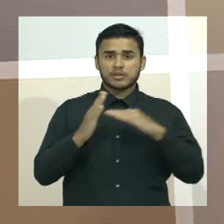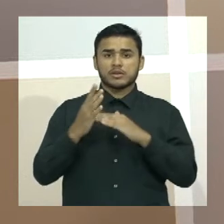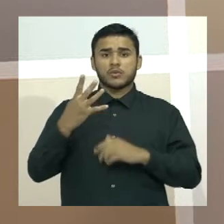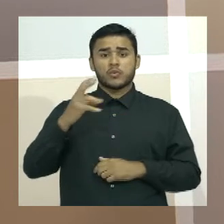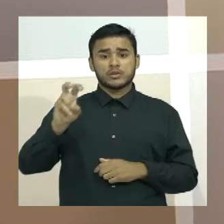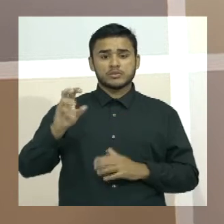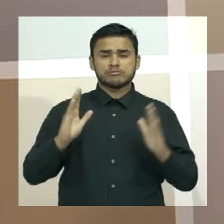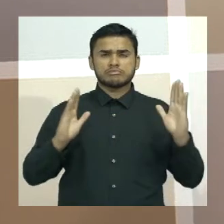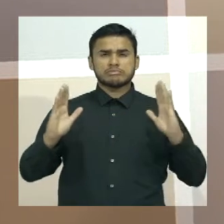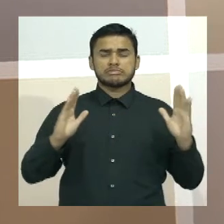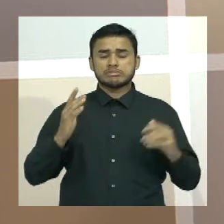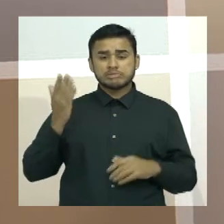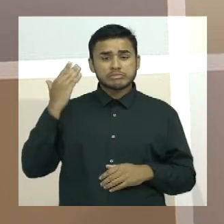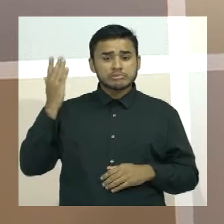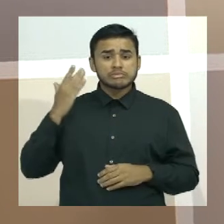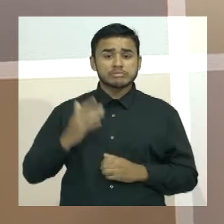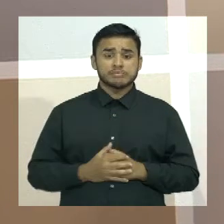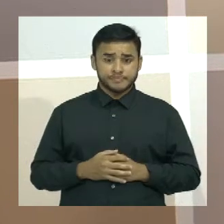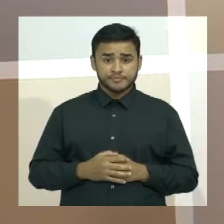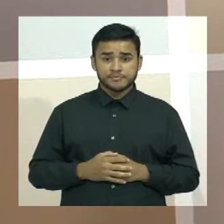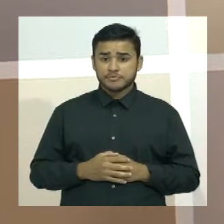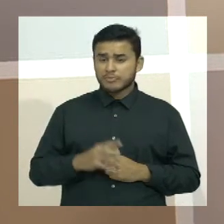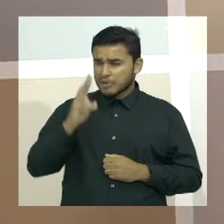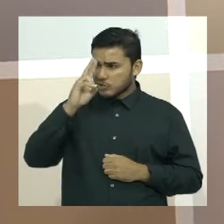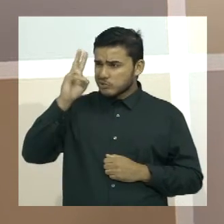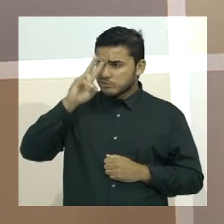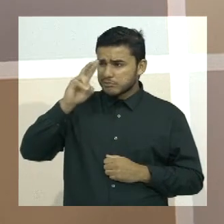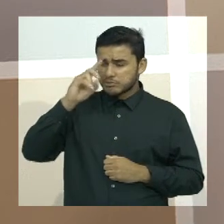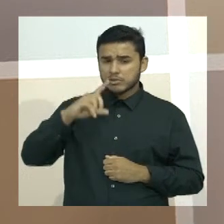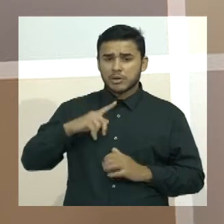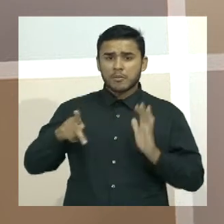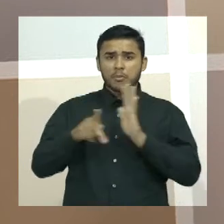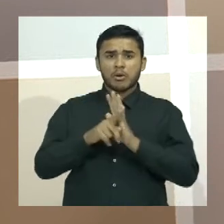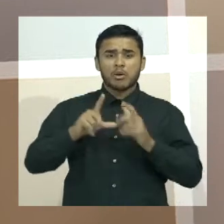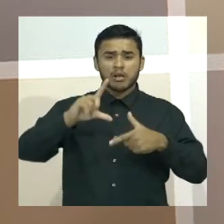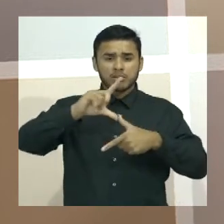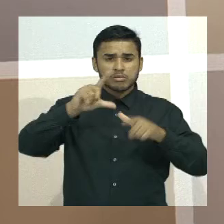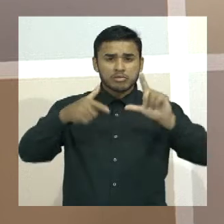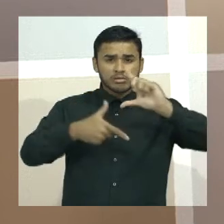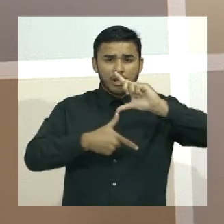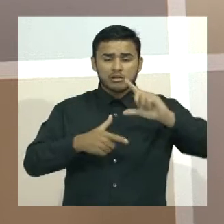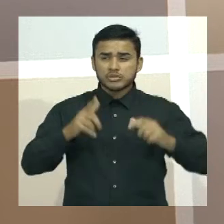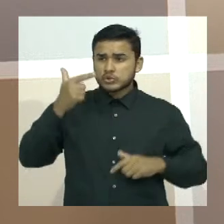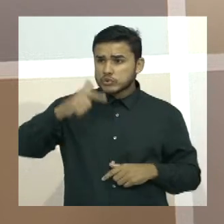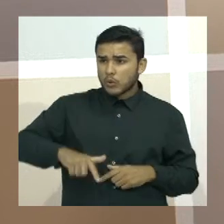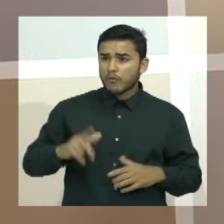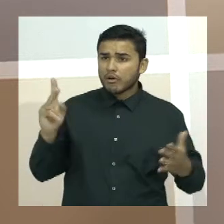campos nazistas, né, são coisas que a gente não pode deixar se repetir. A gente não pode permitir.